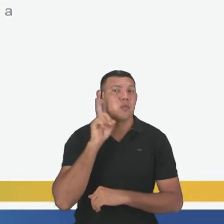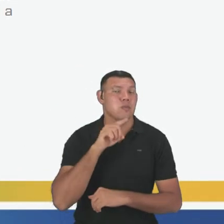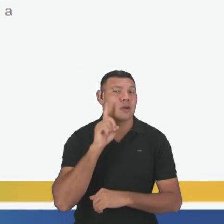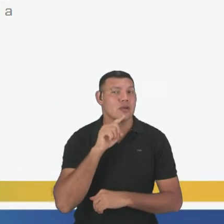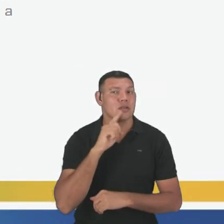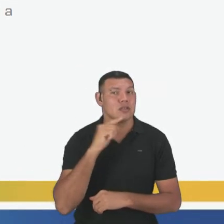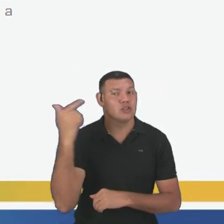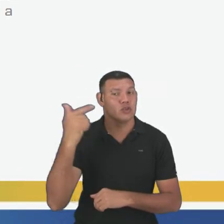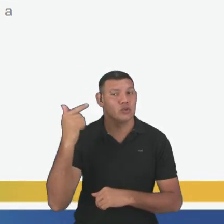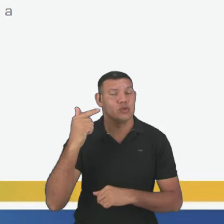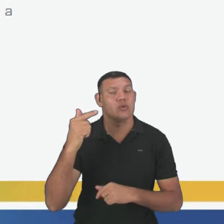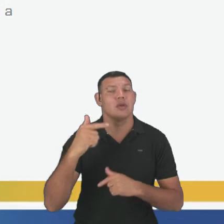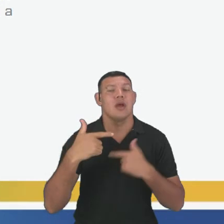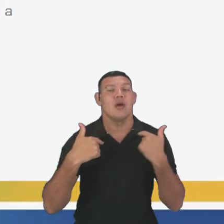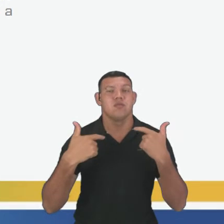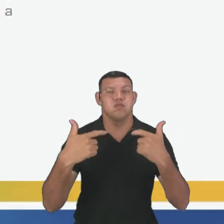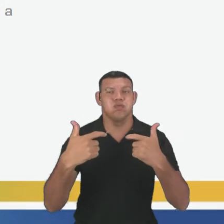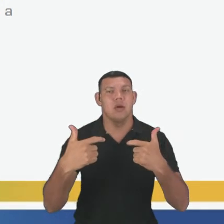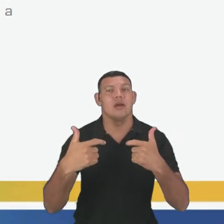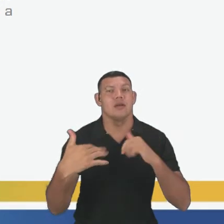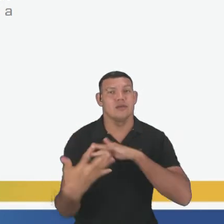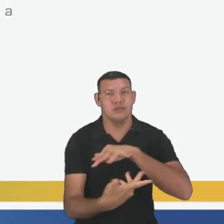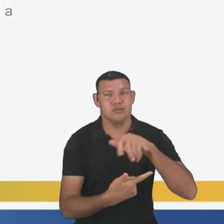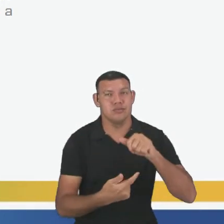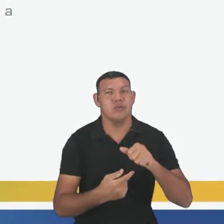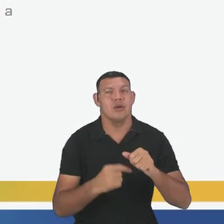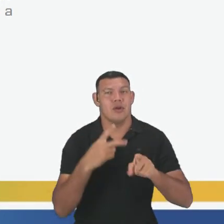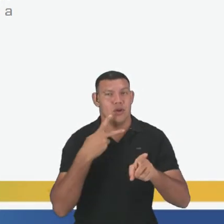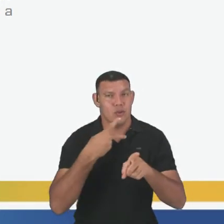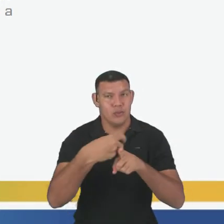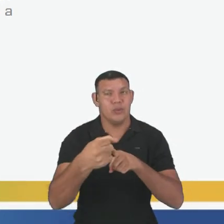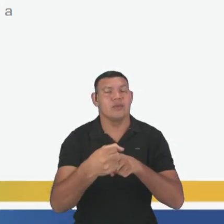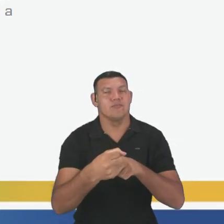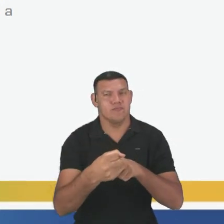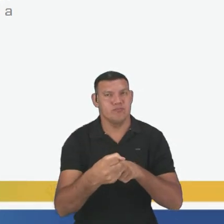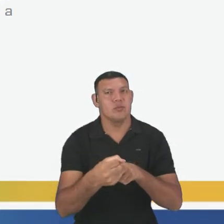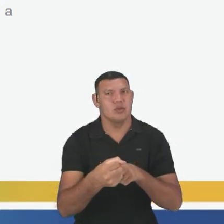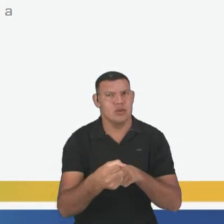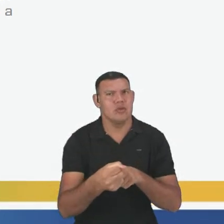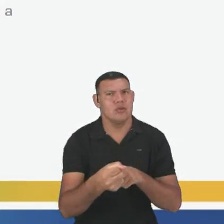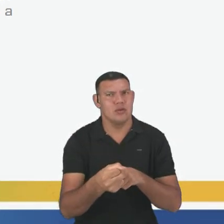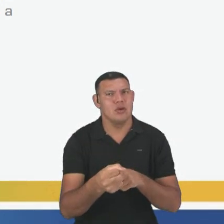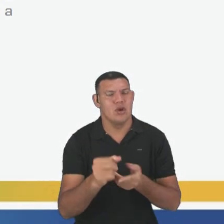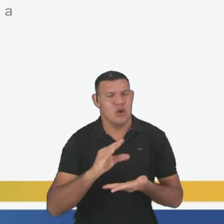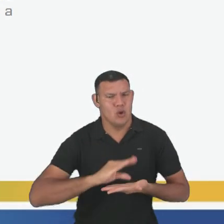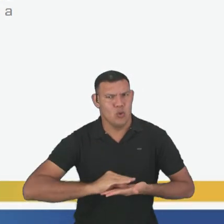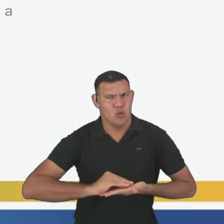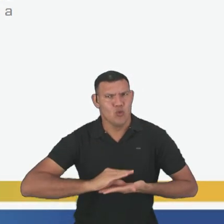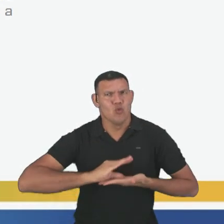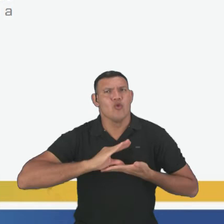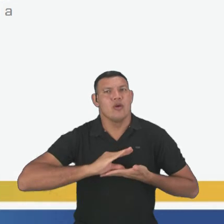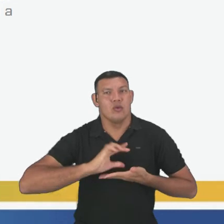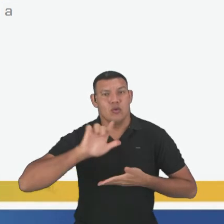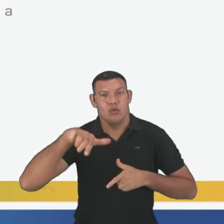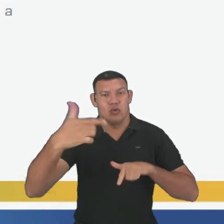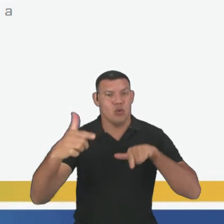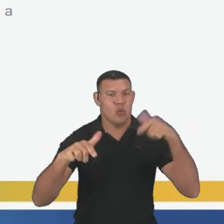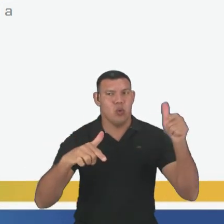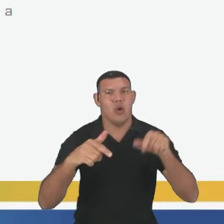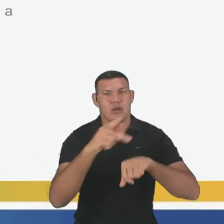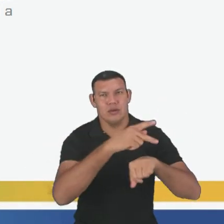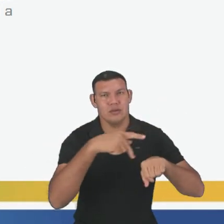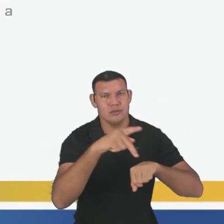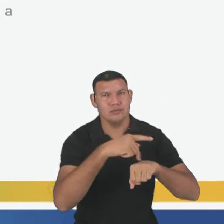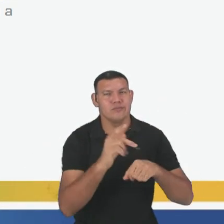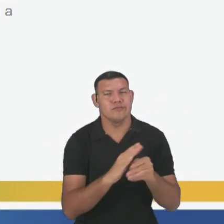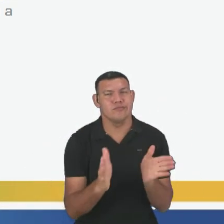Guerra Mundial, saiu fortalecido, saiu um país rico dessa situação, então os outros países pobres passaram